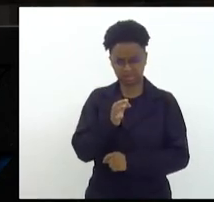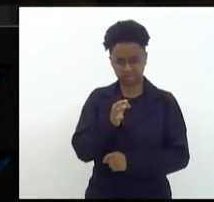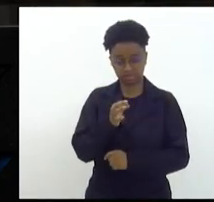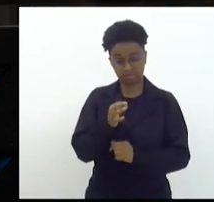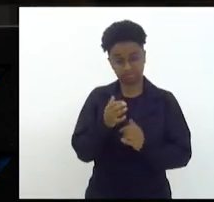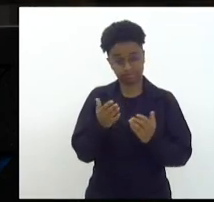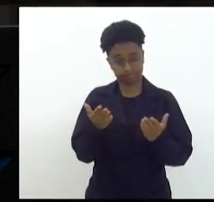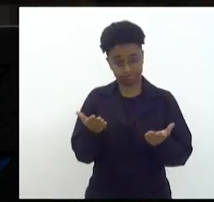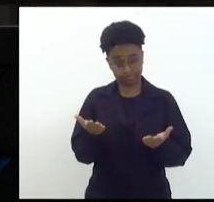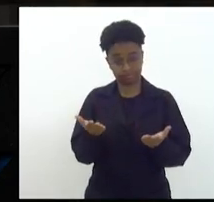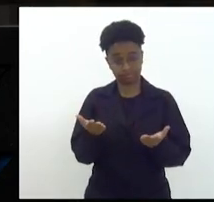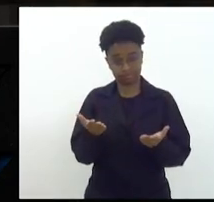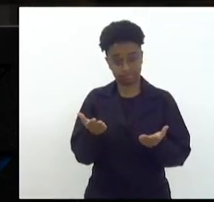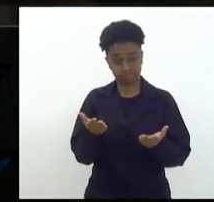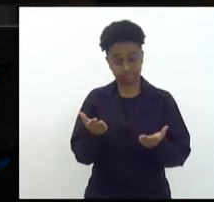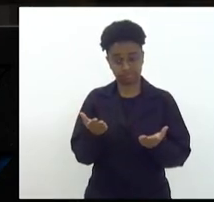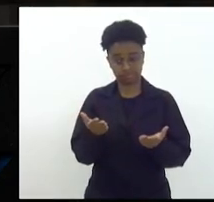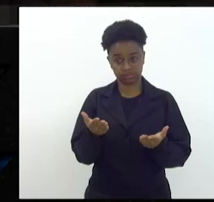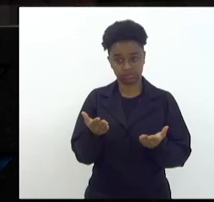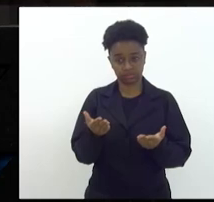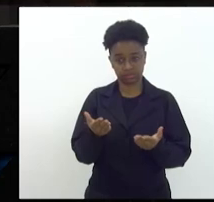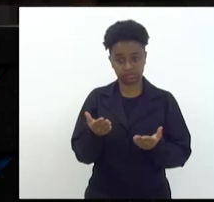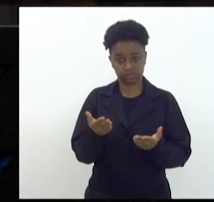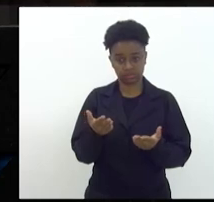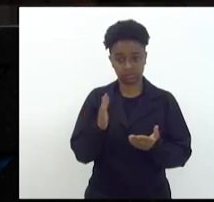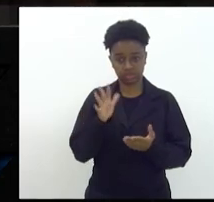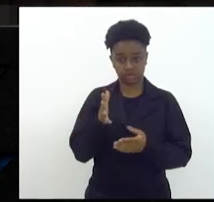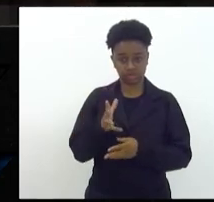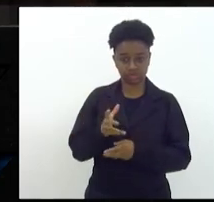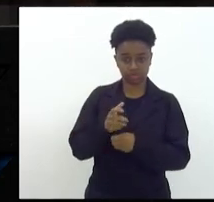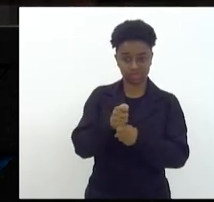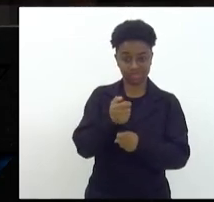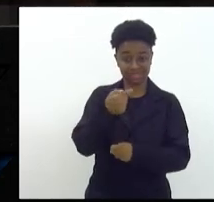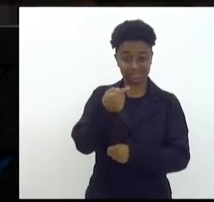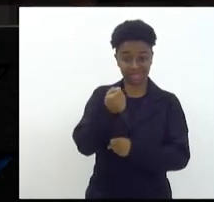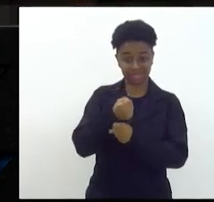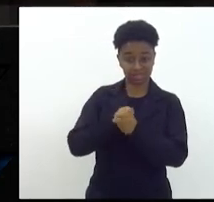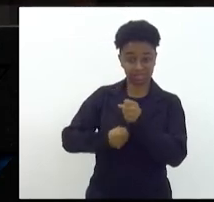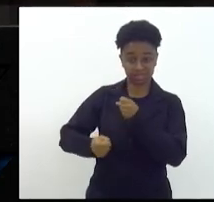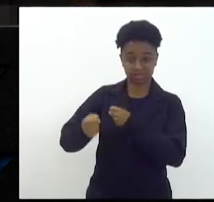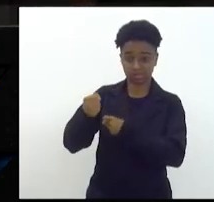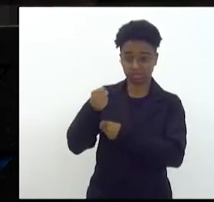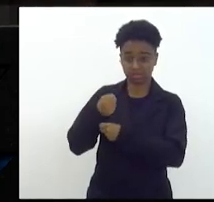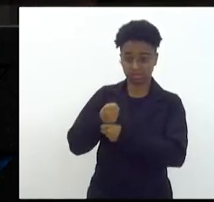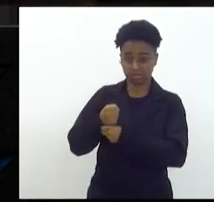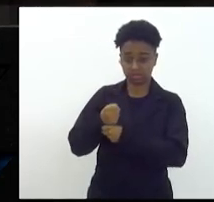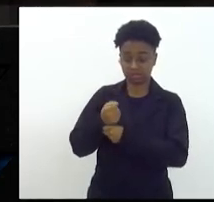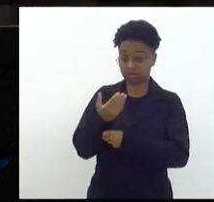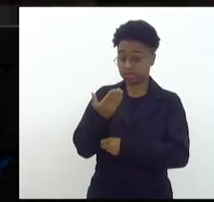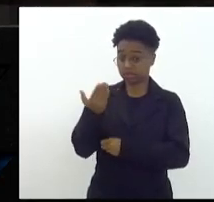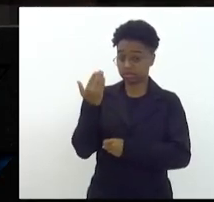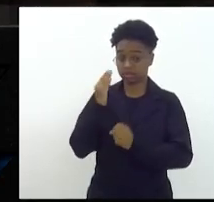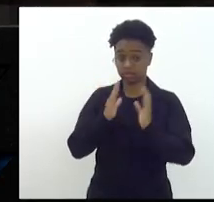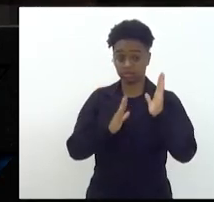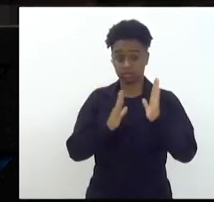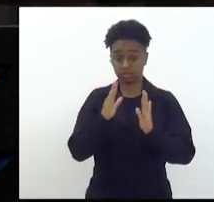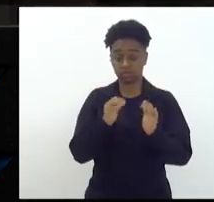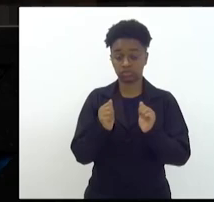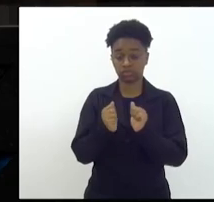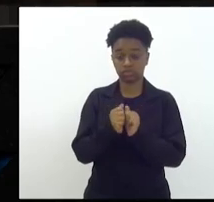portanto a sete anos atrás na época junto com a